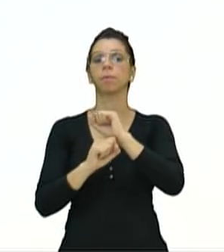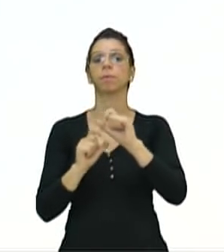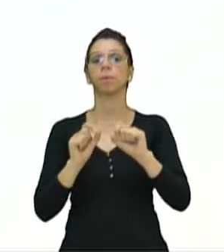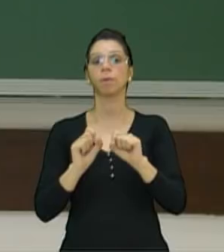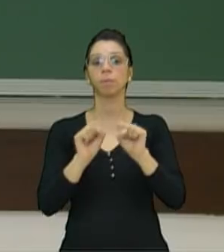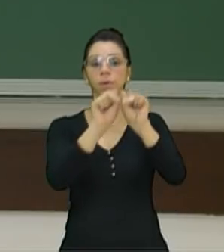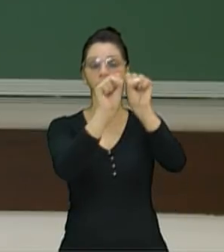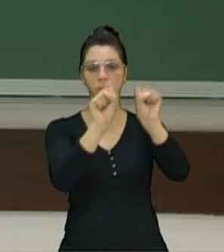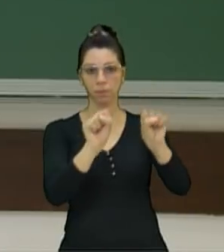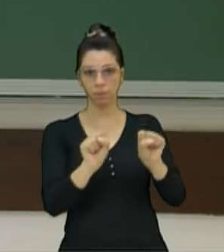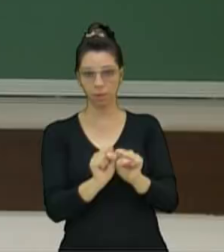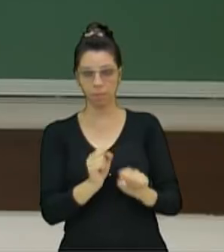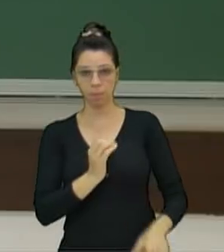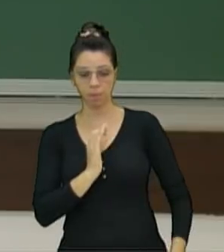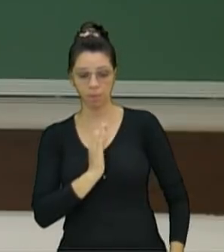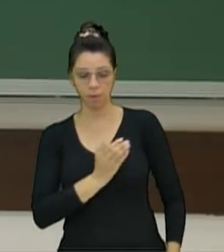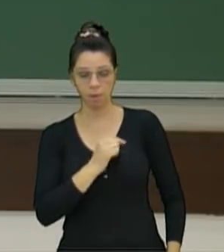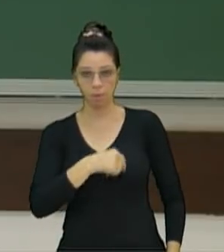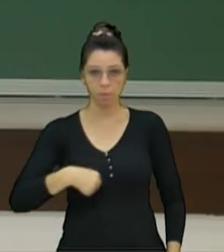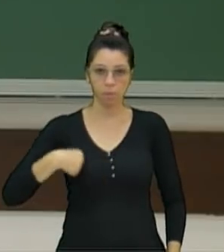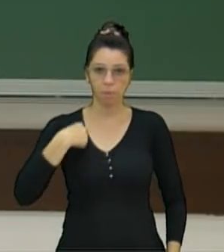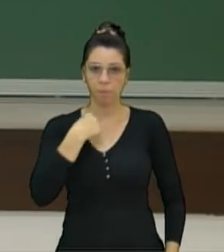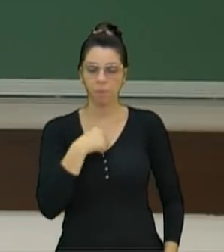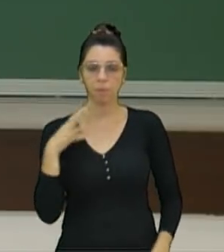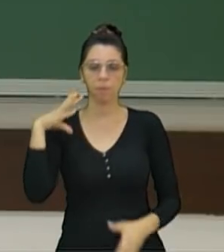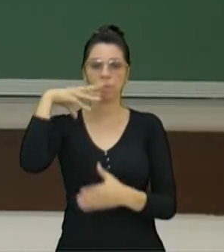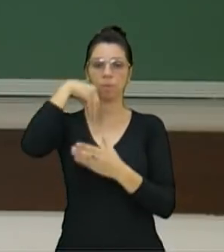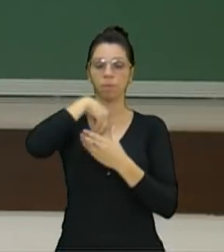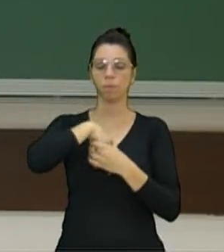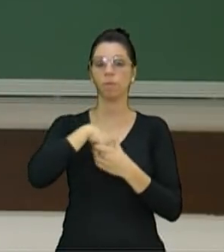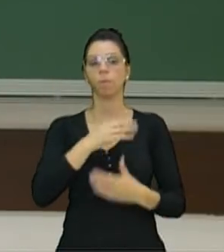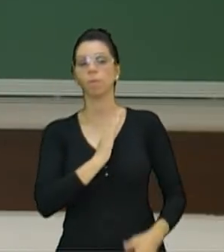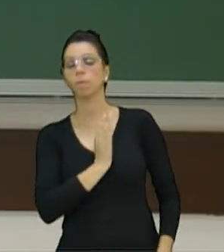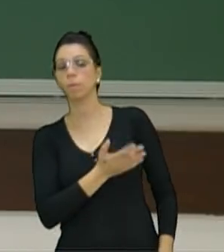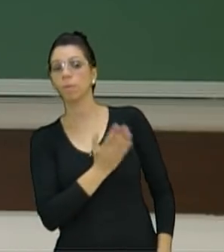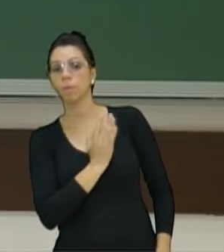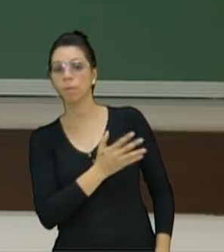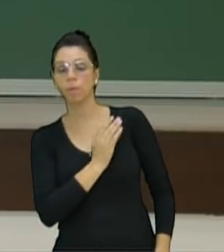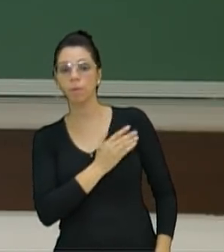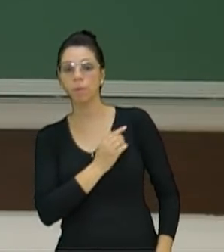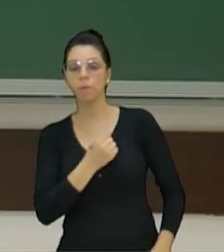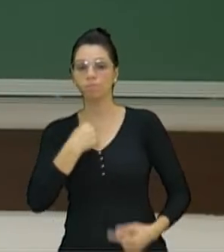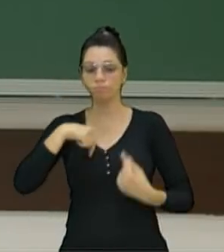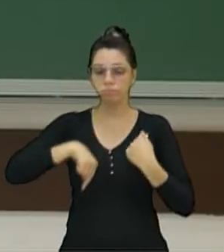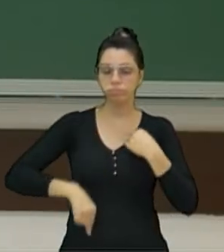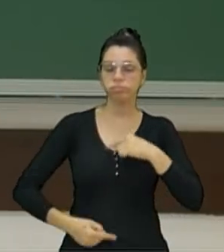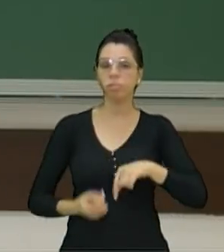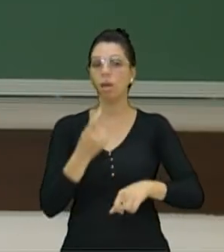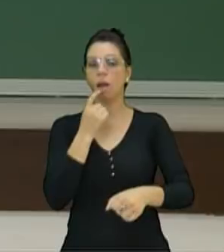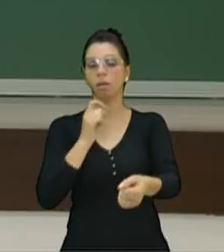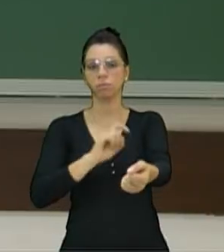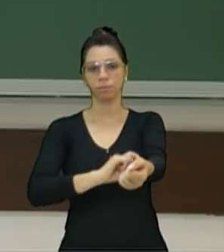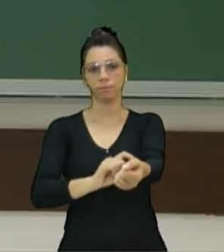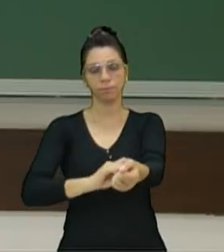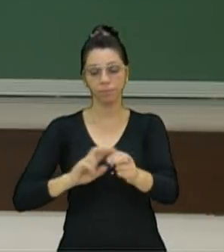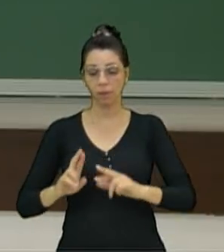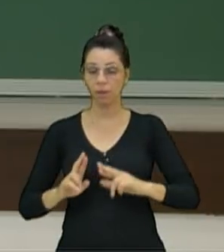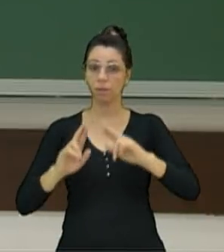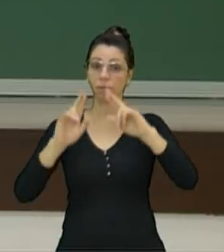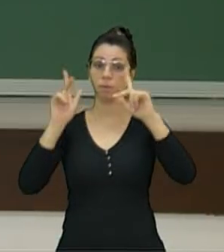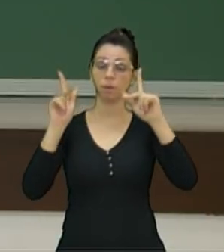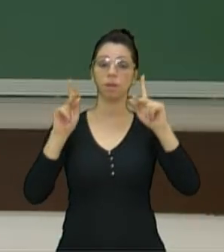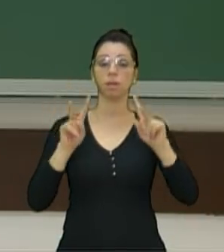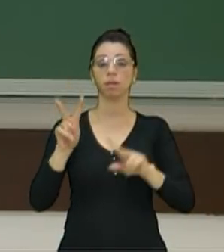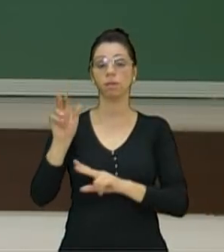gente estudou os componentes desse sistema, né? O coração, os vasos sanguíneos, a gente viu a diferença entre esses